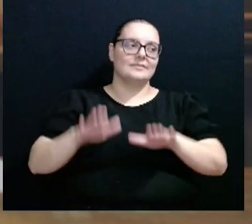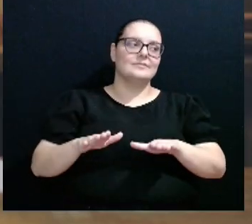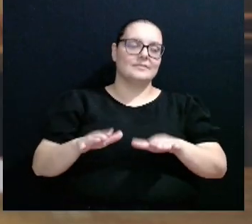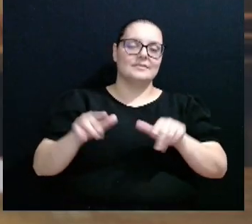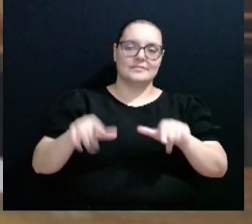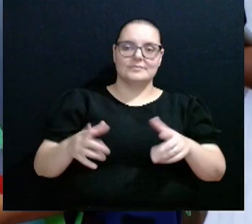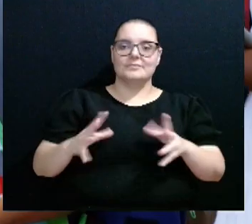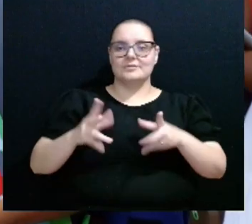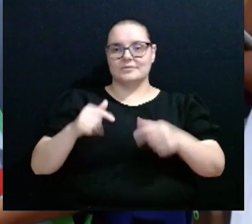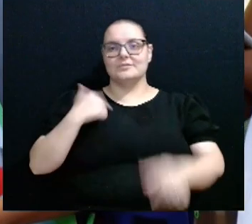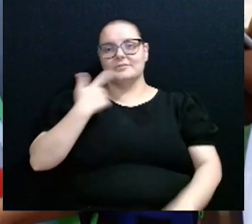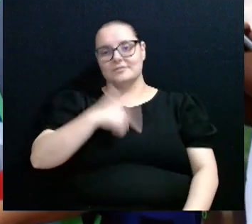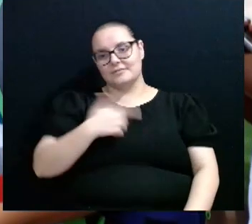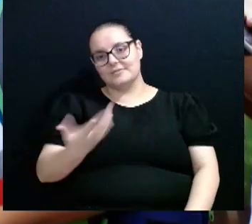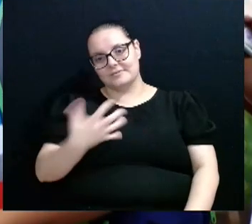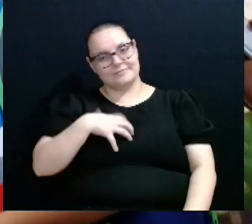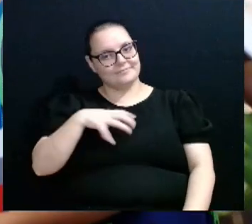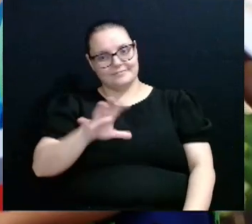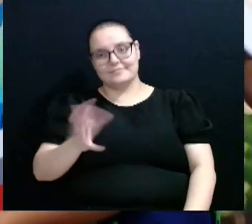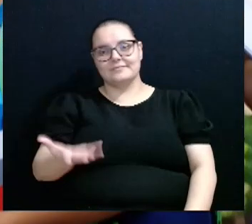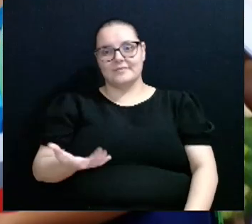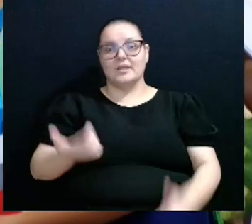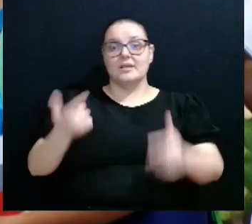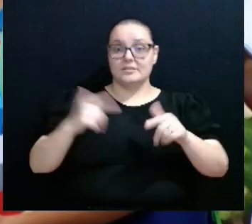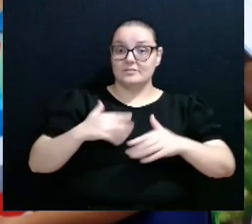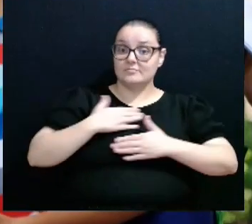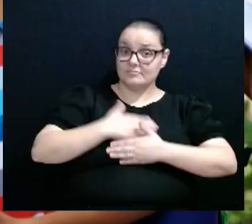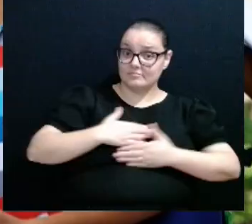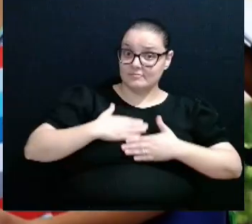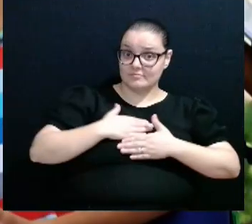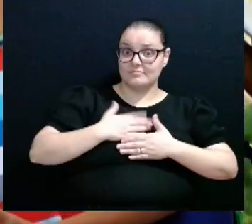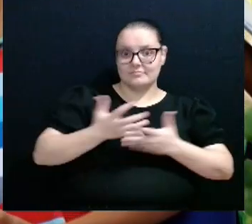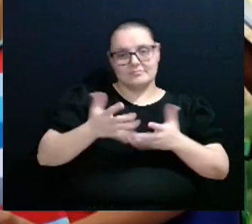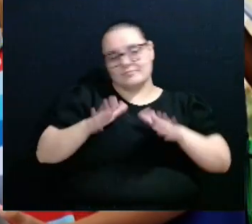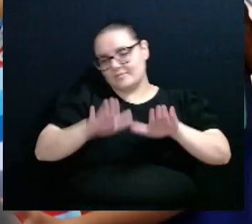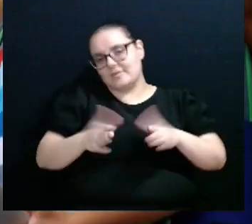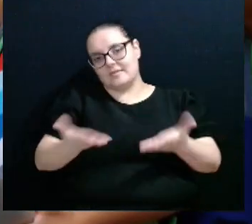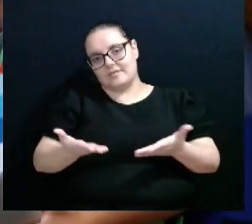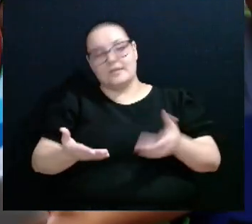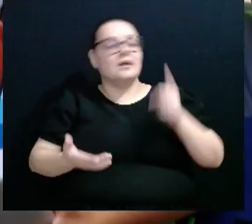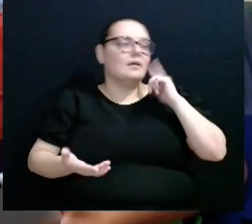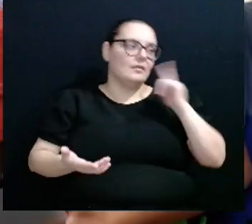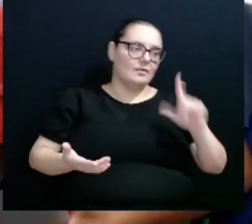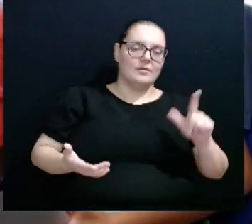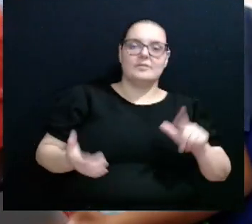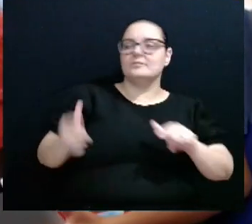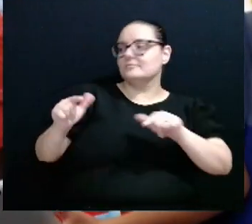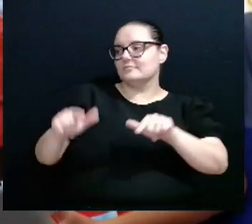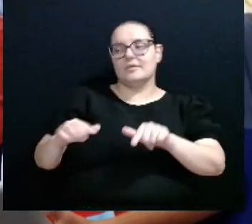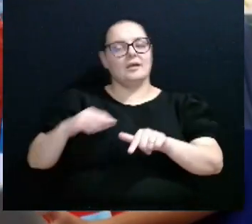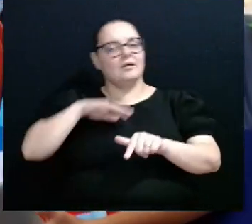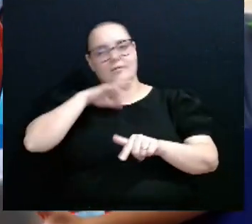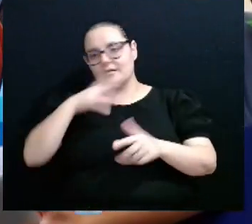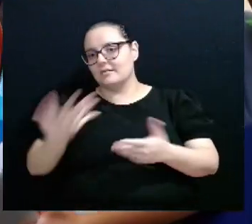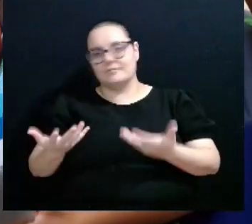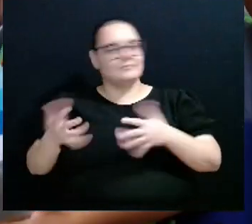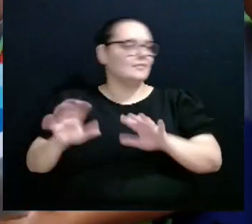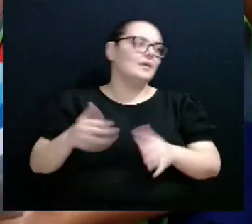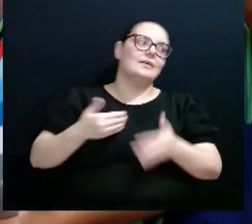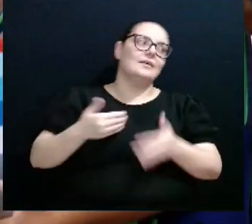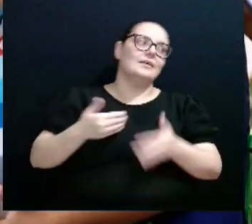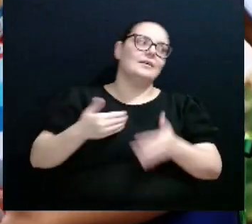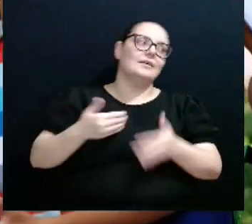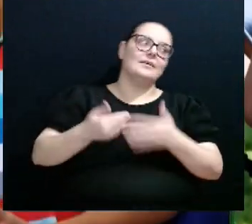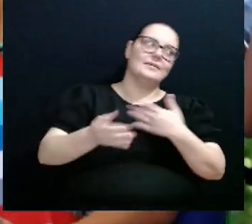assim. Né? Se o ambiente é agradável, você quer estar. Se Claro. o ambiente não é agradável... Isso independentemente, né, Adriana, de ser escola ou não, né?